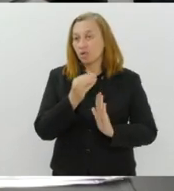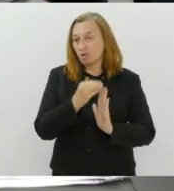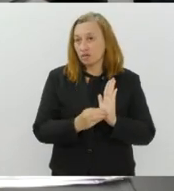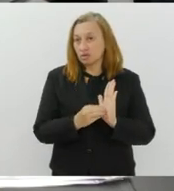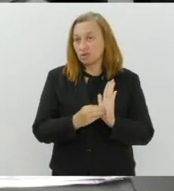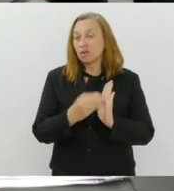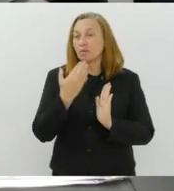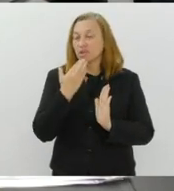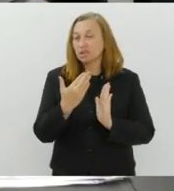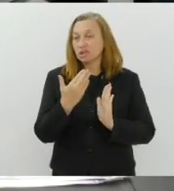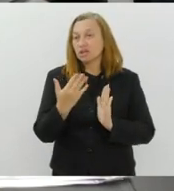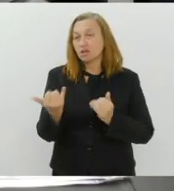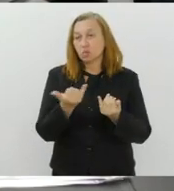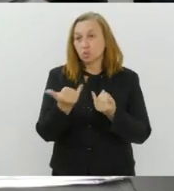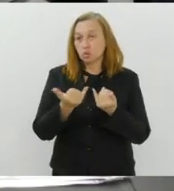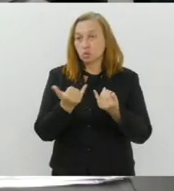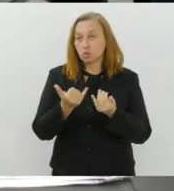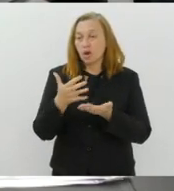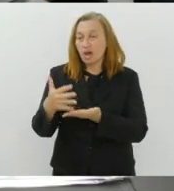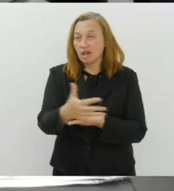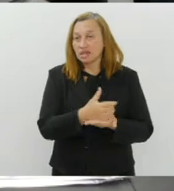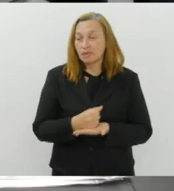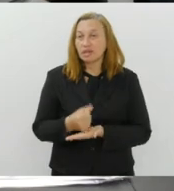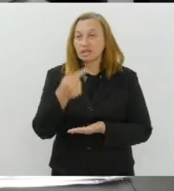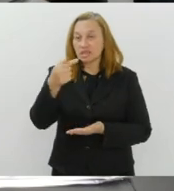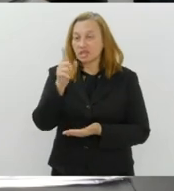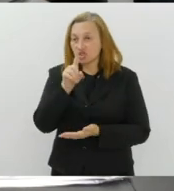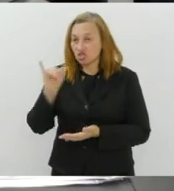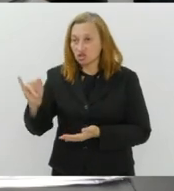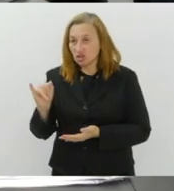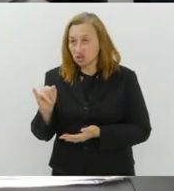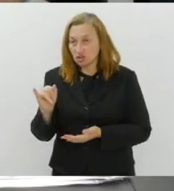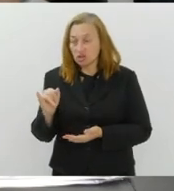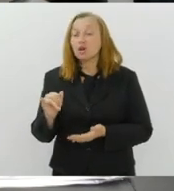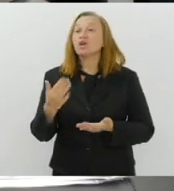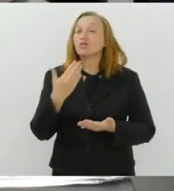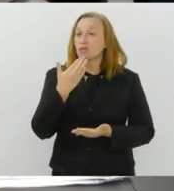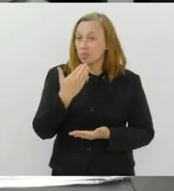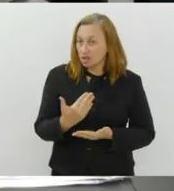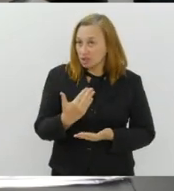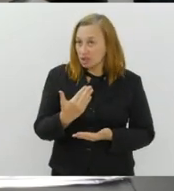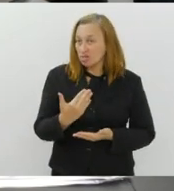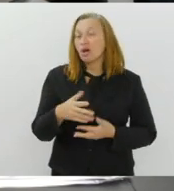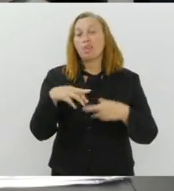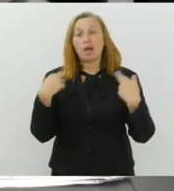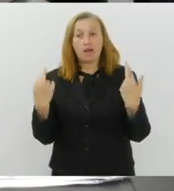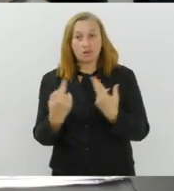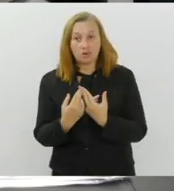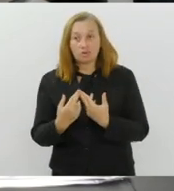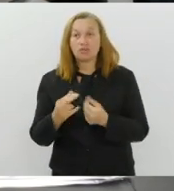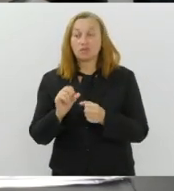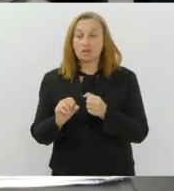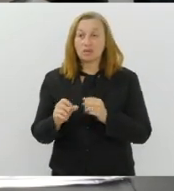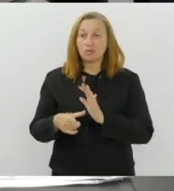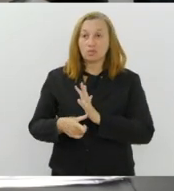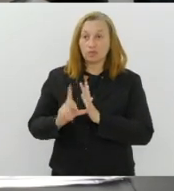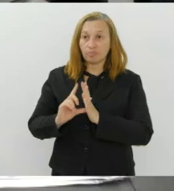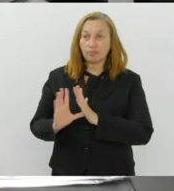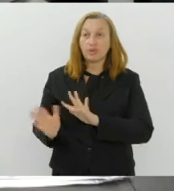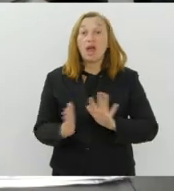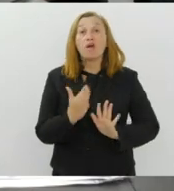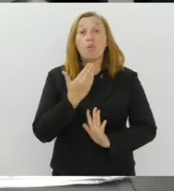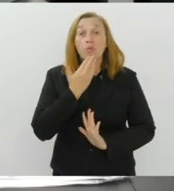as informações, recebendo em 7 dias úteis, que é o que foi deliberado na reunião que nós fizemos. Esta é